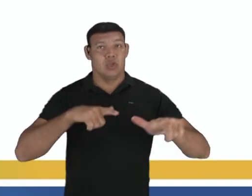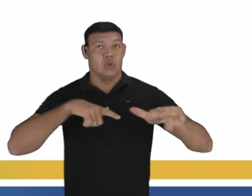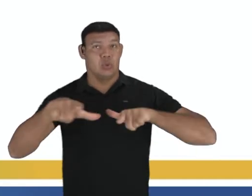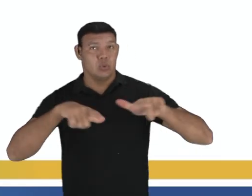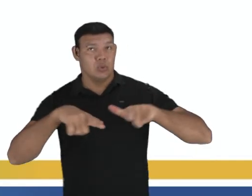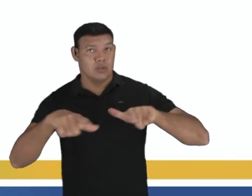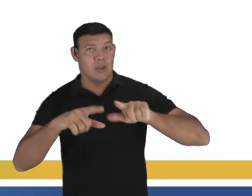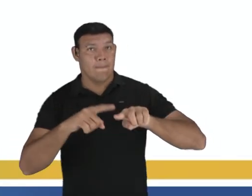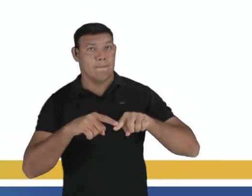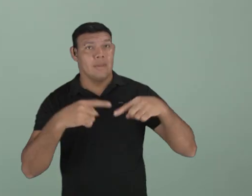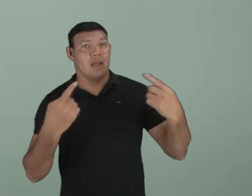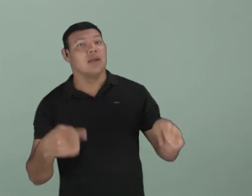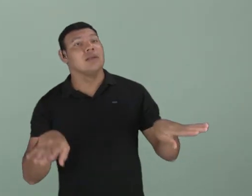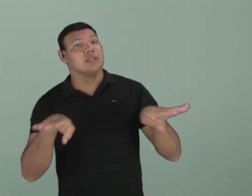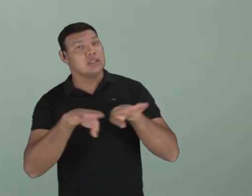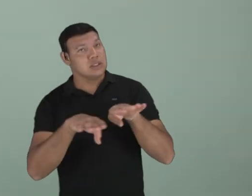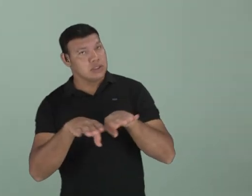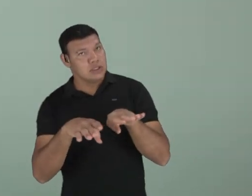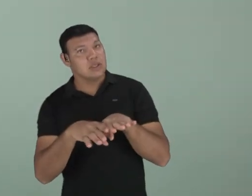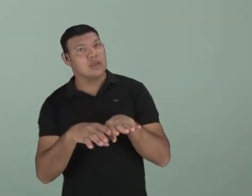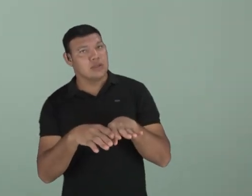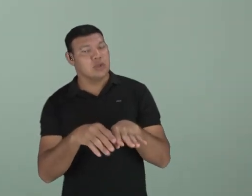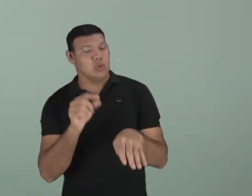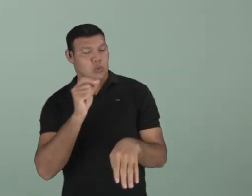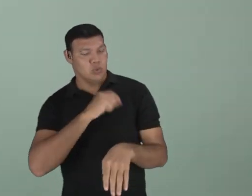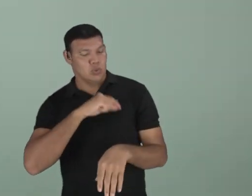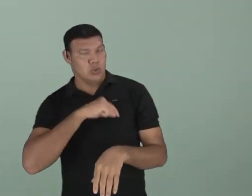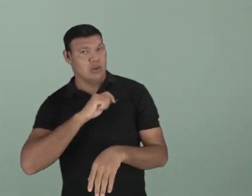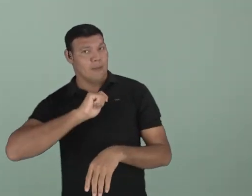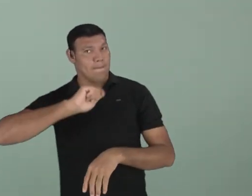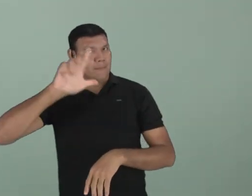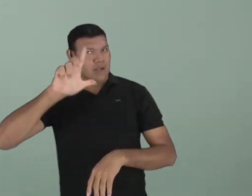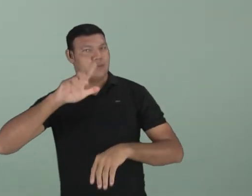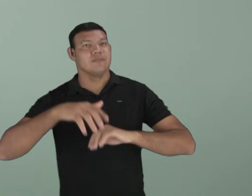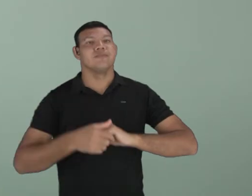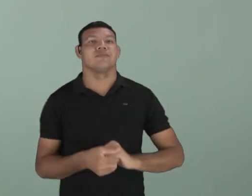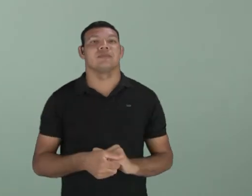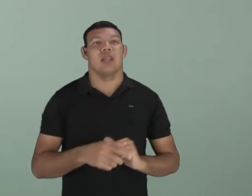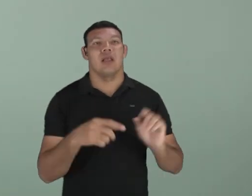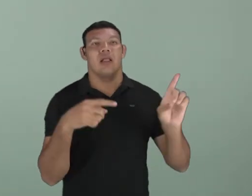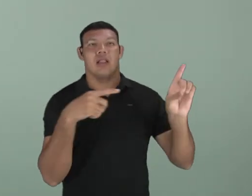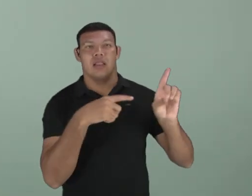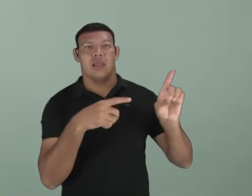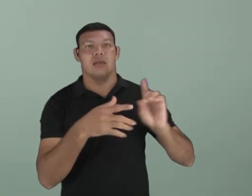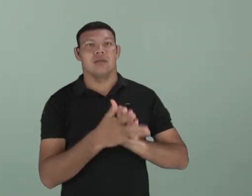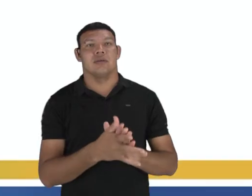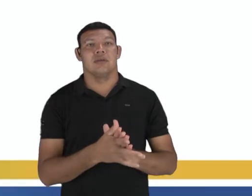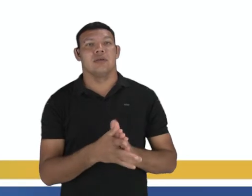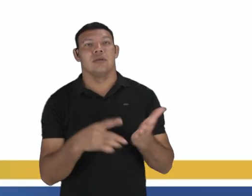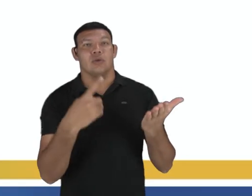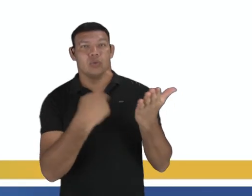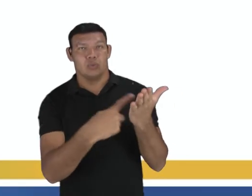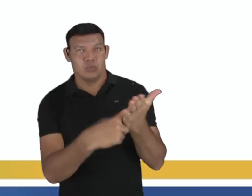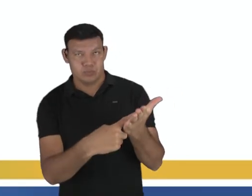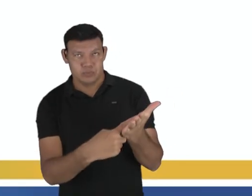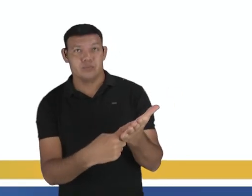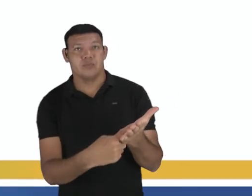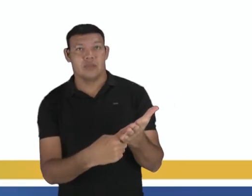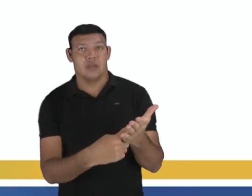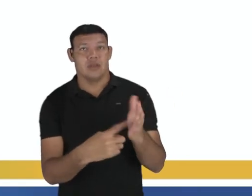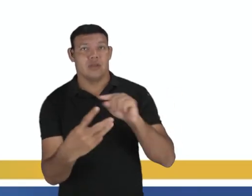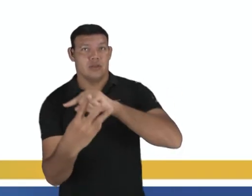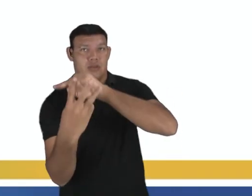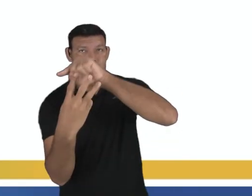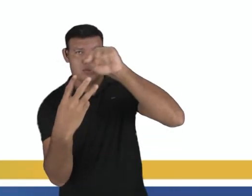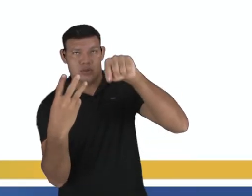vai identificar em cada frase qual é o operador argumentativo. Na A, qual é o operador que nós